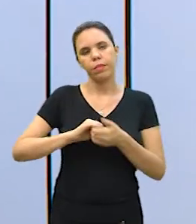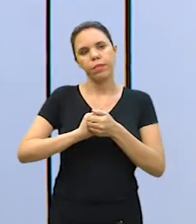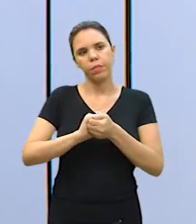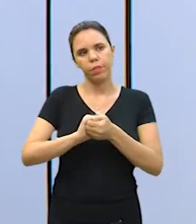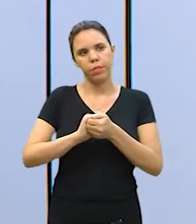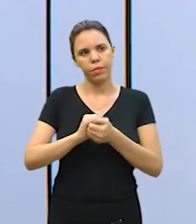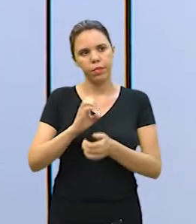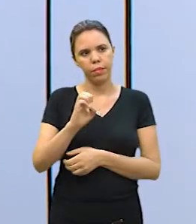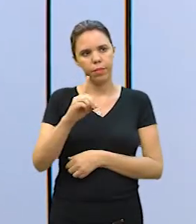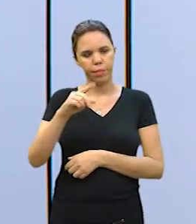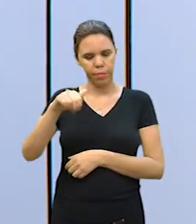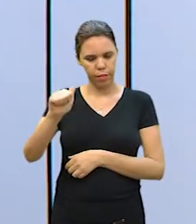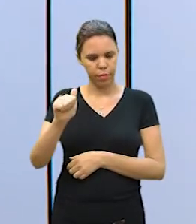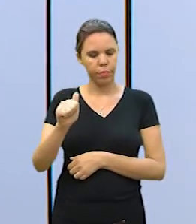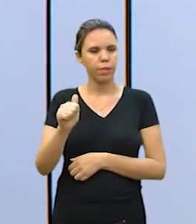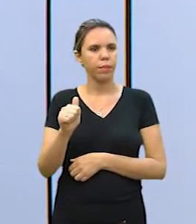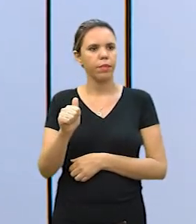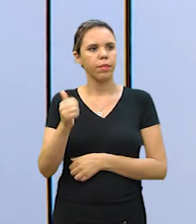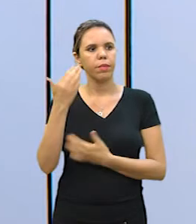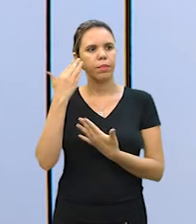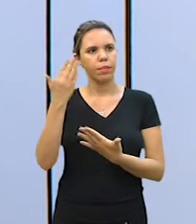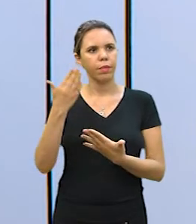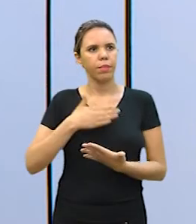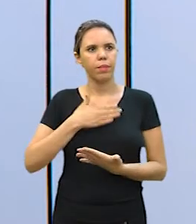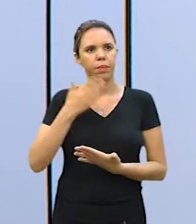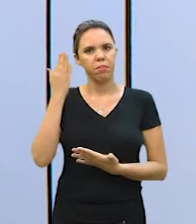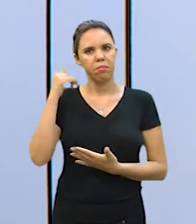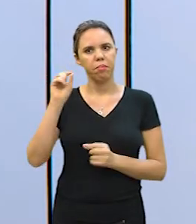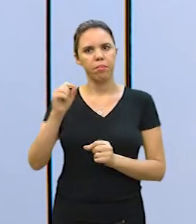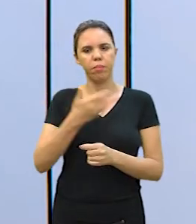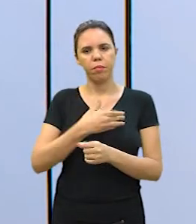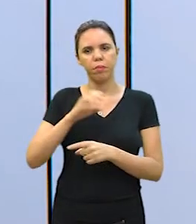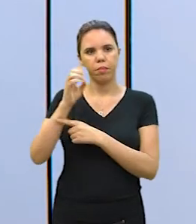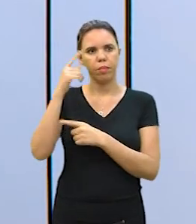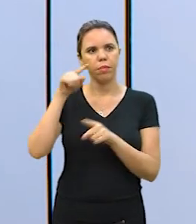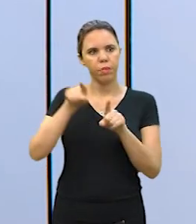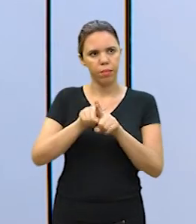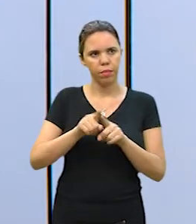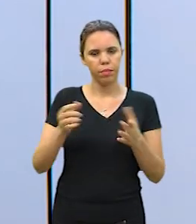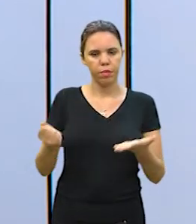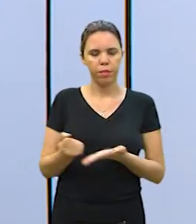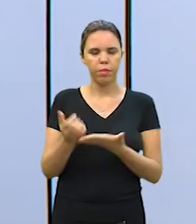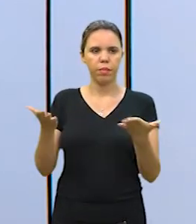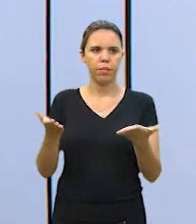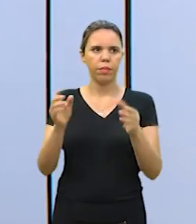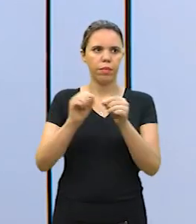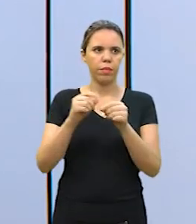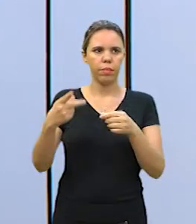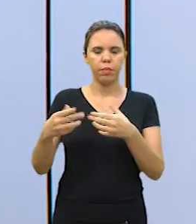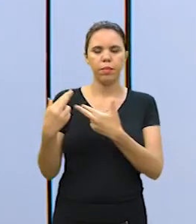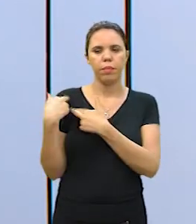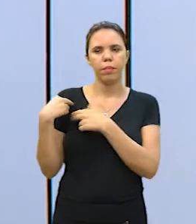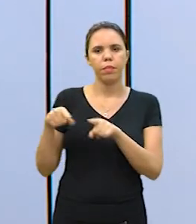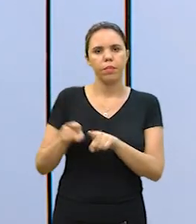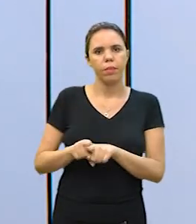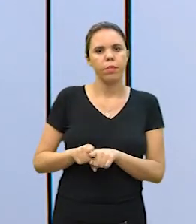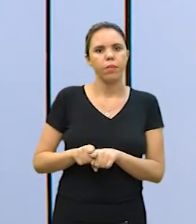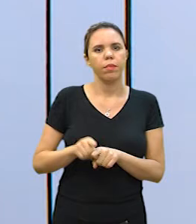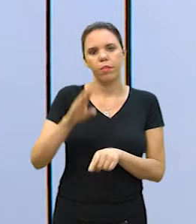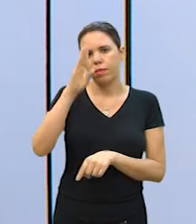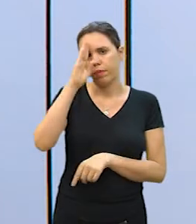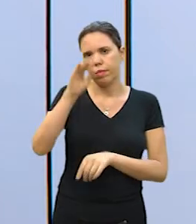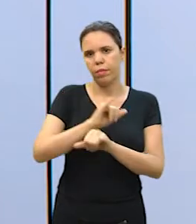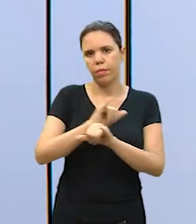de cumprimentar a Edna e é uma grata surpresa saber também que o governo do estado tem colaborado e tem feito a sua parte